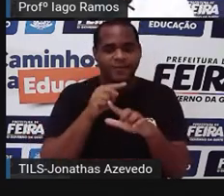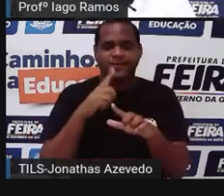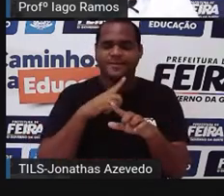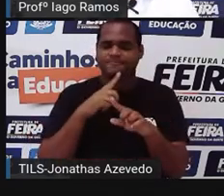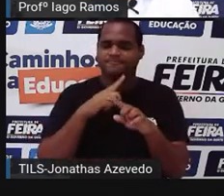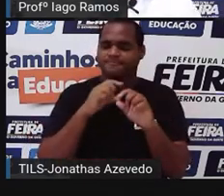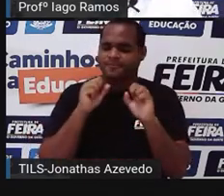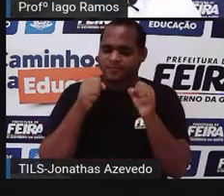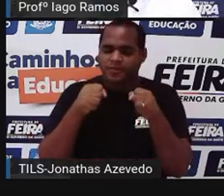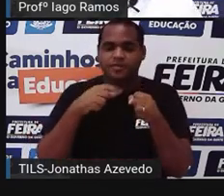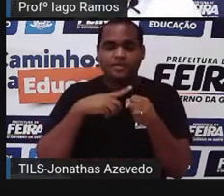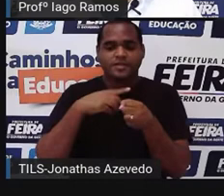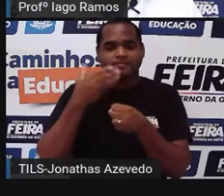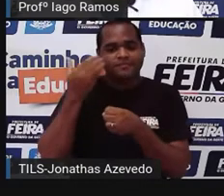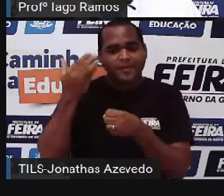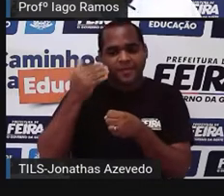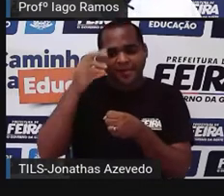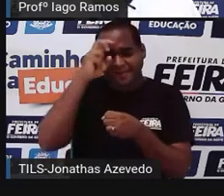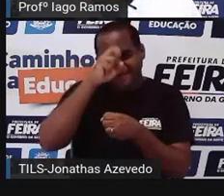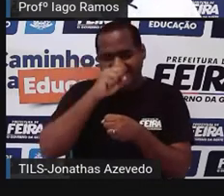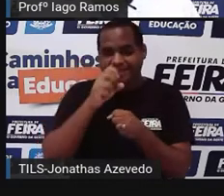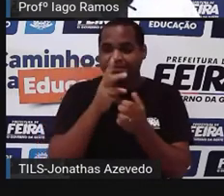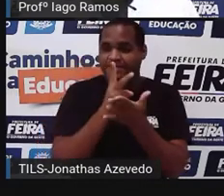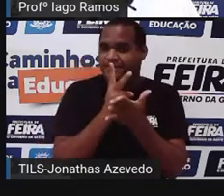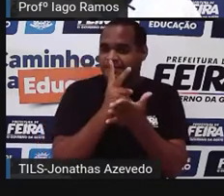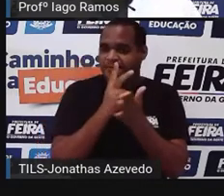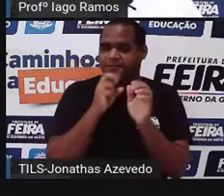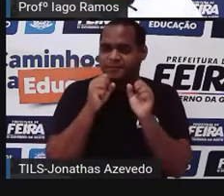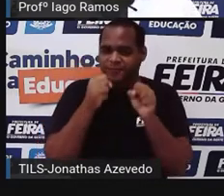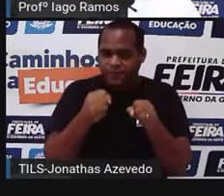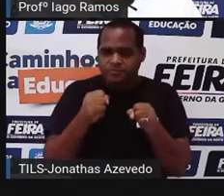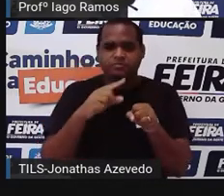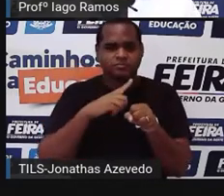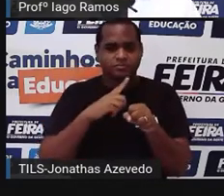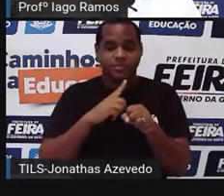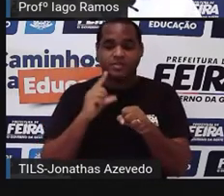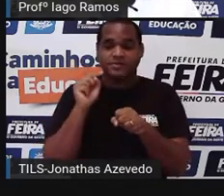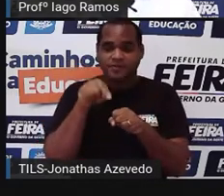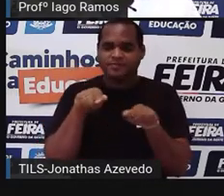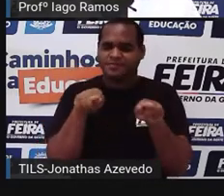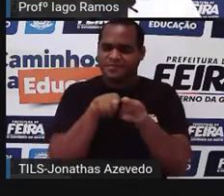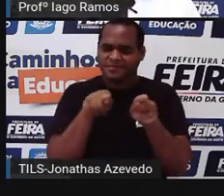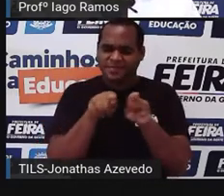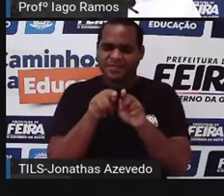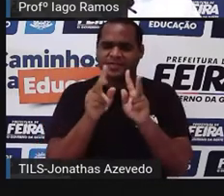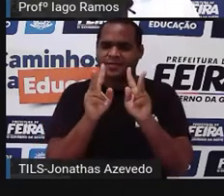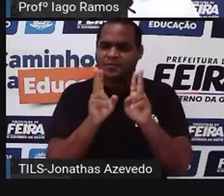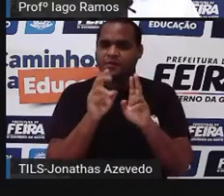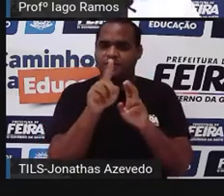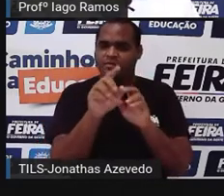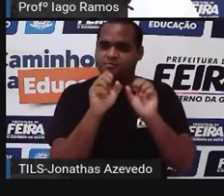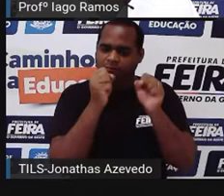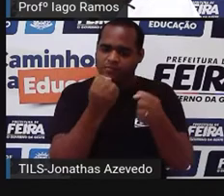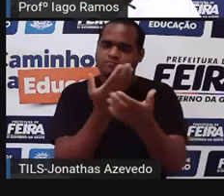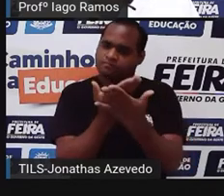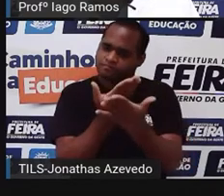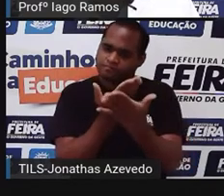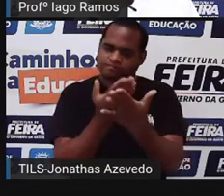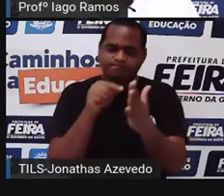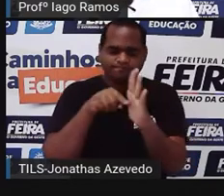conseguir fazer por aqui sempre assim a gente tenta dar o máximo de nós e você também dá um máximo de você